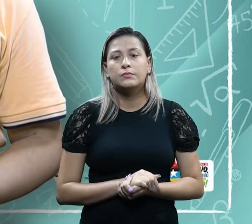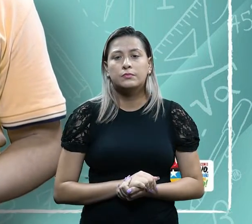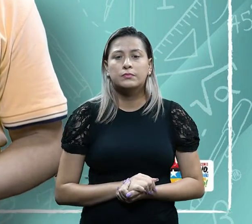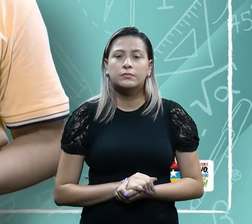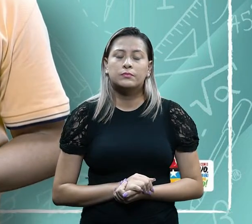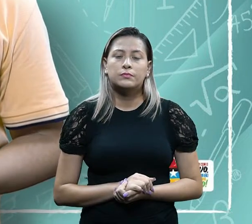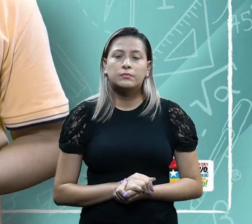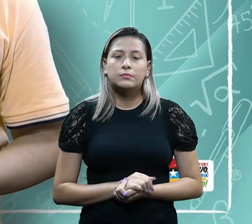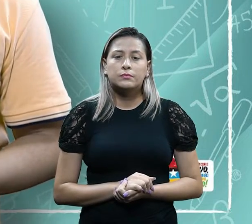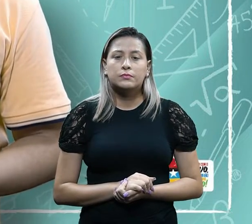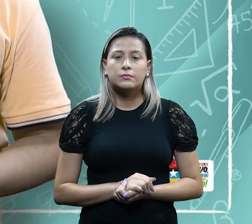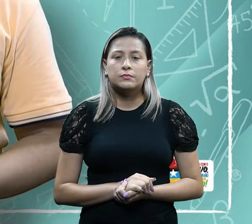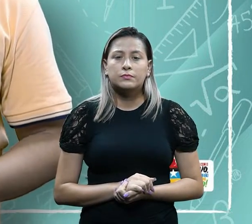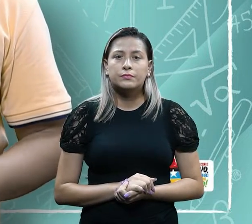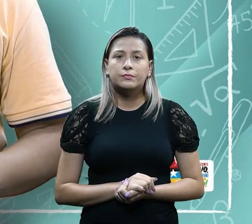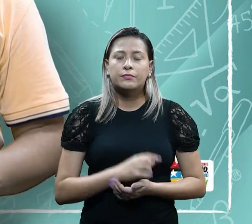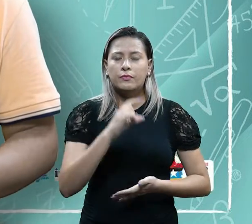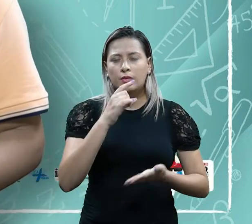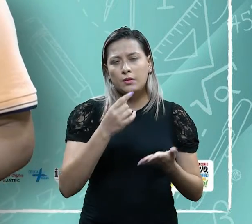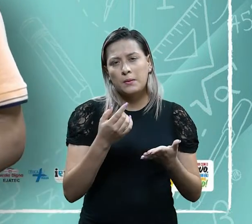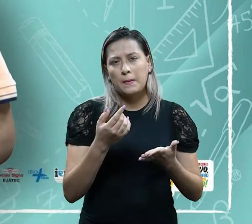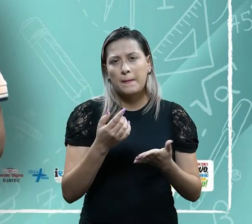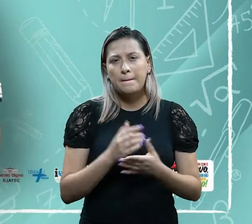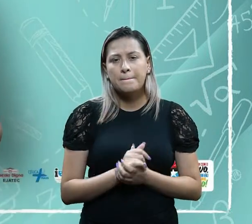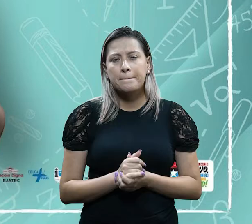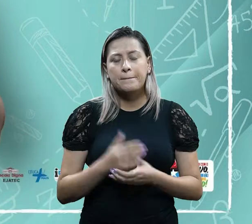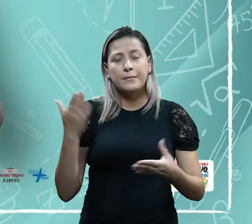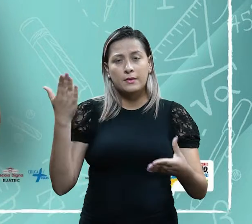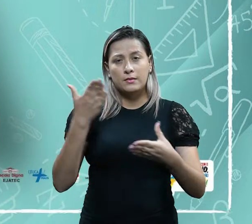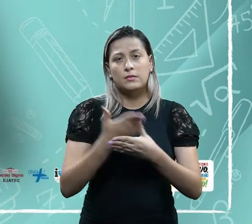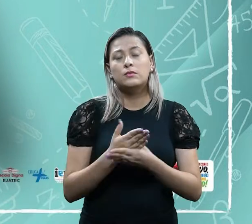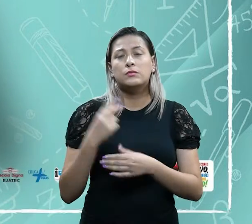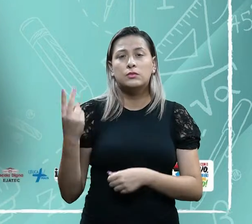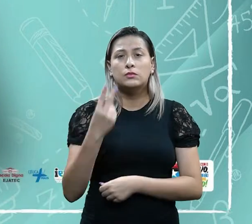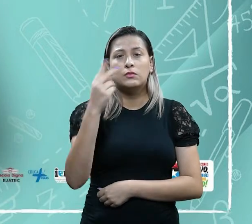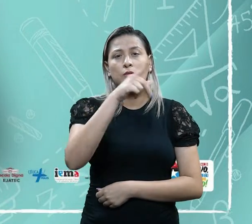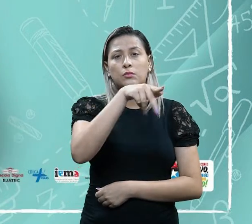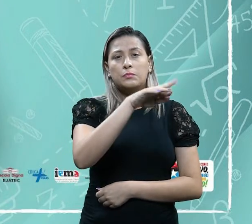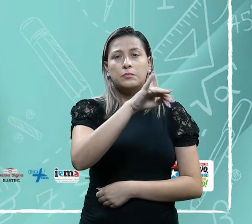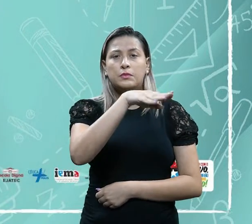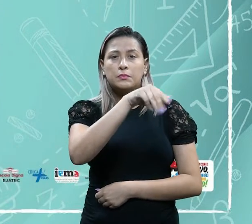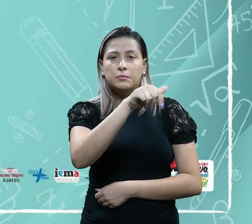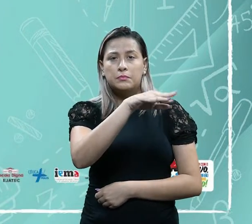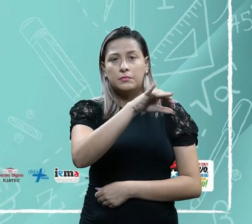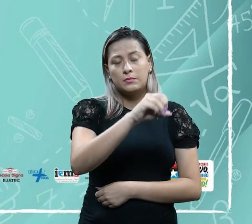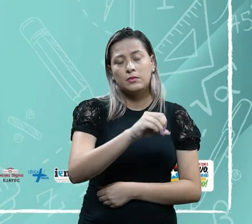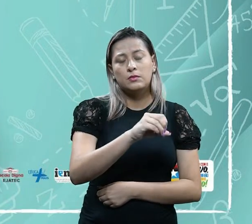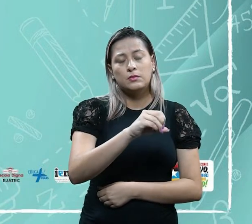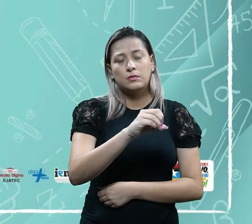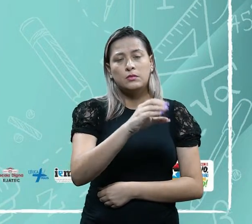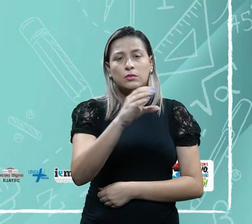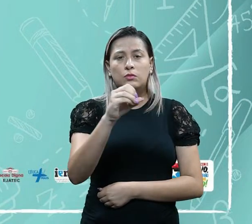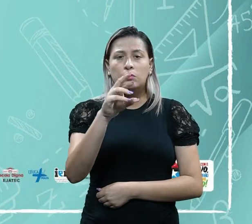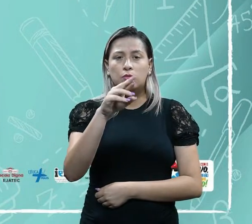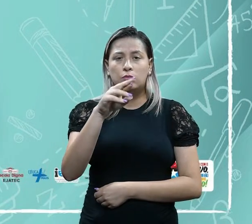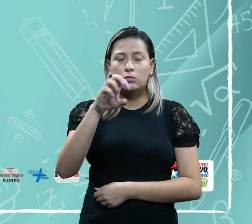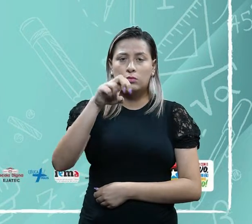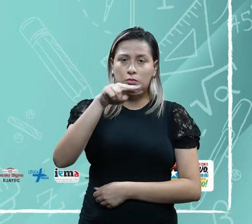arquivos intermediários, eles são, né, aqueles arquivos que tinham valor primário lá quando eles eram correntes